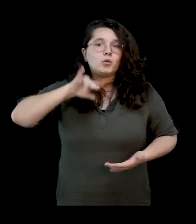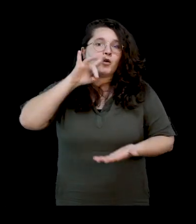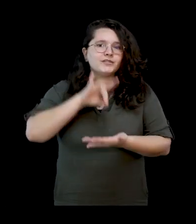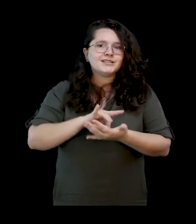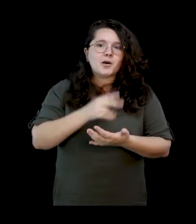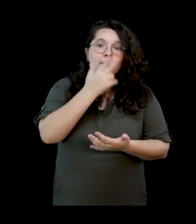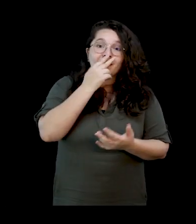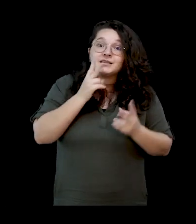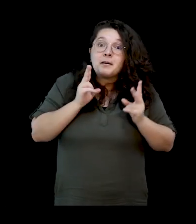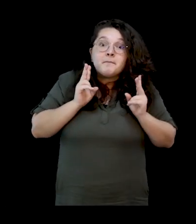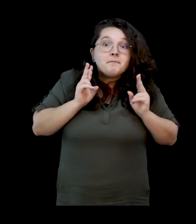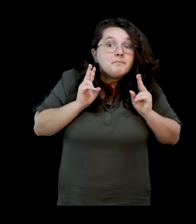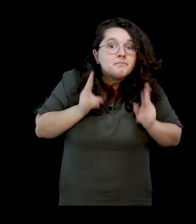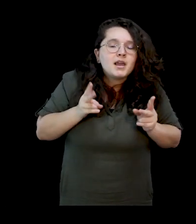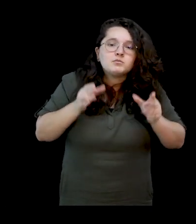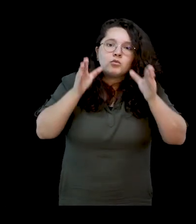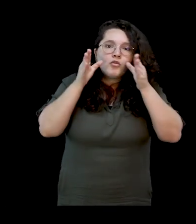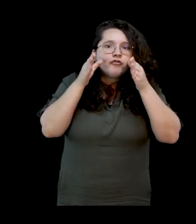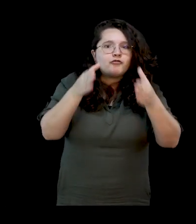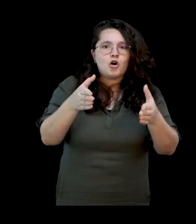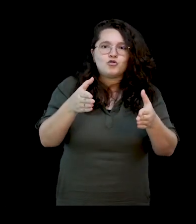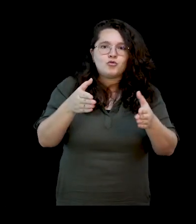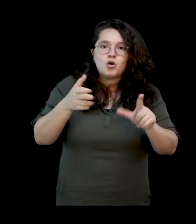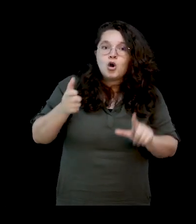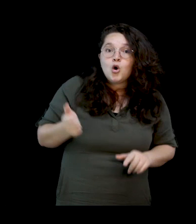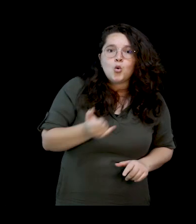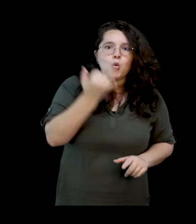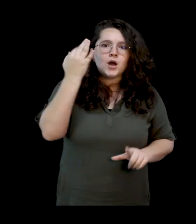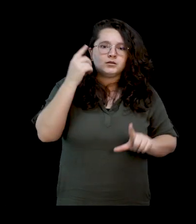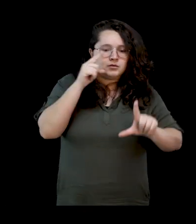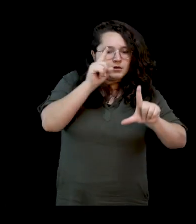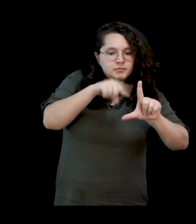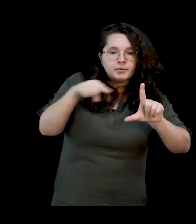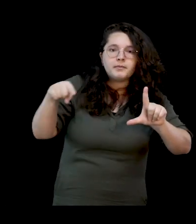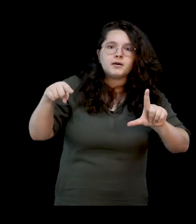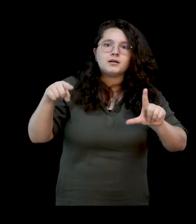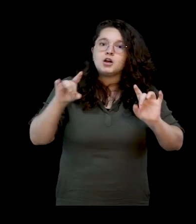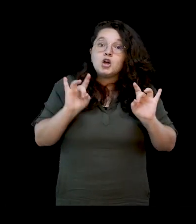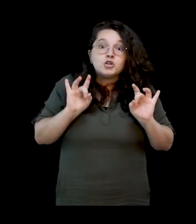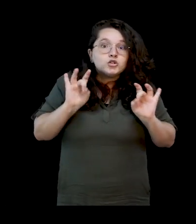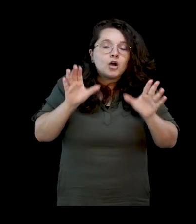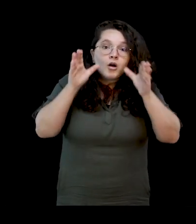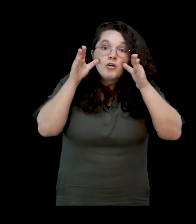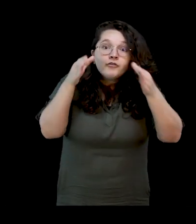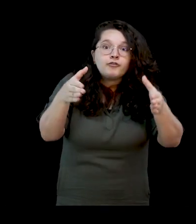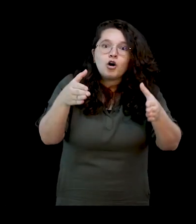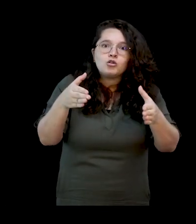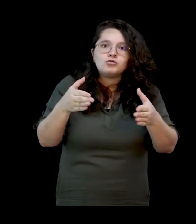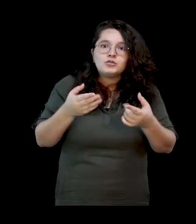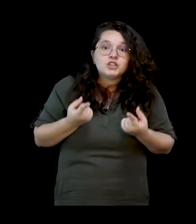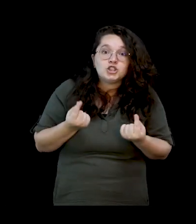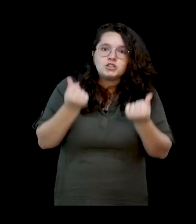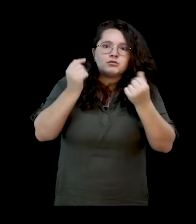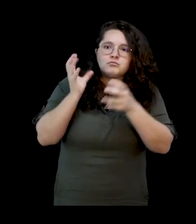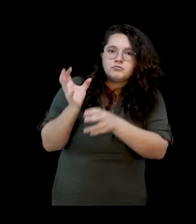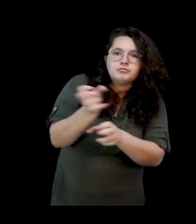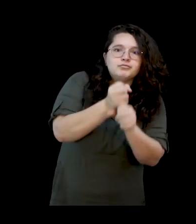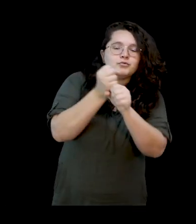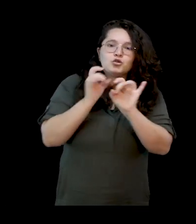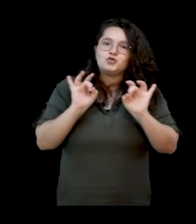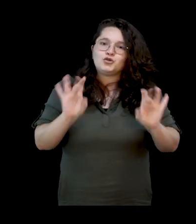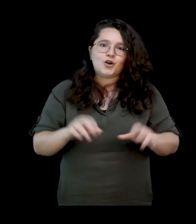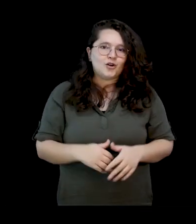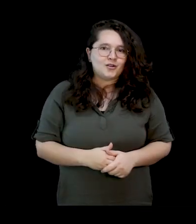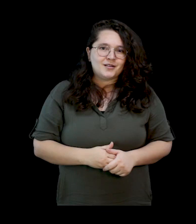mais entrando por essa porta, a porta do número, a porta da quantidade, a porta da estatística. Não é de